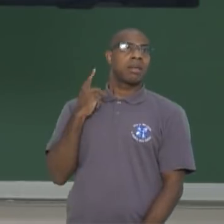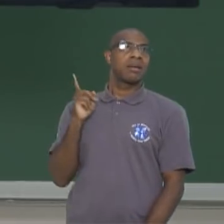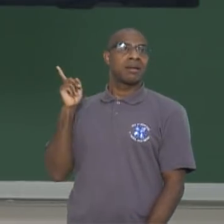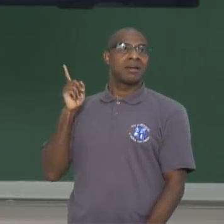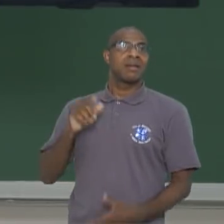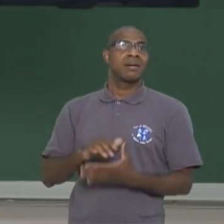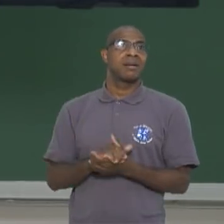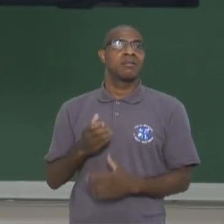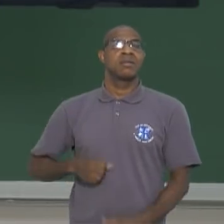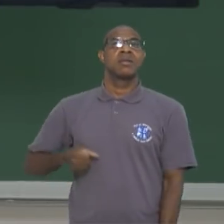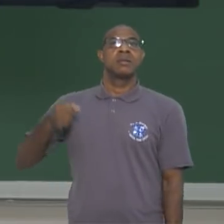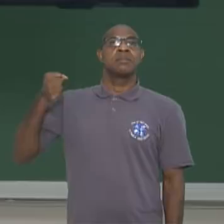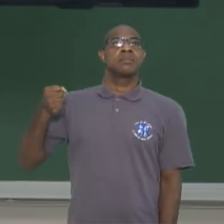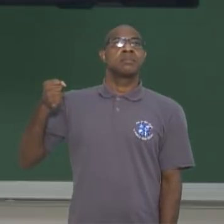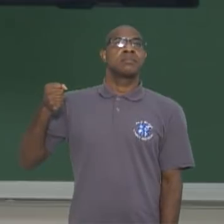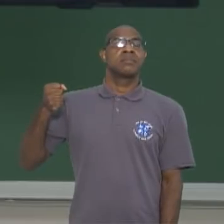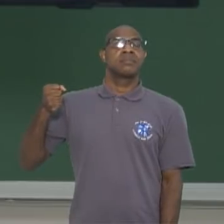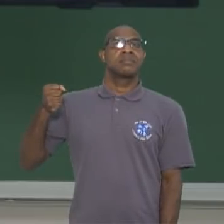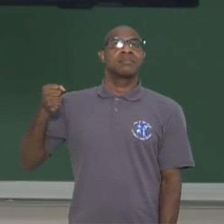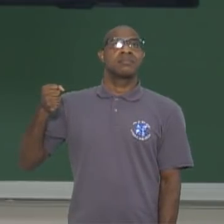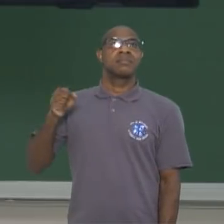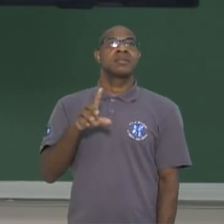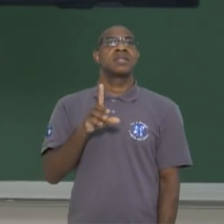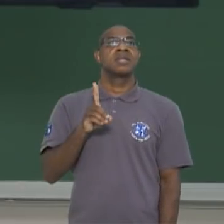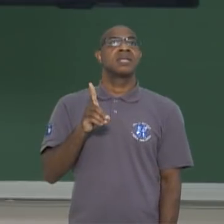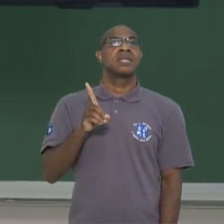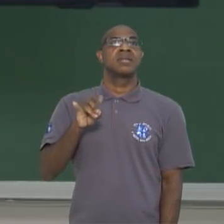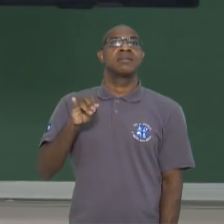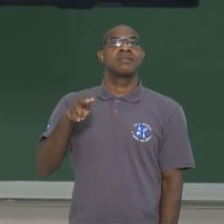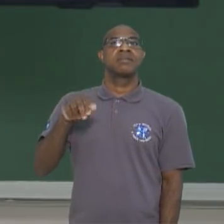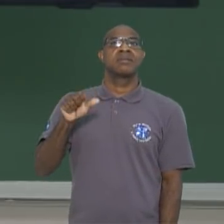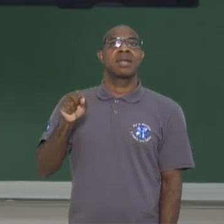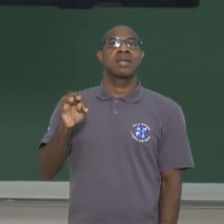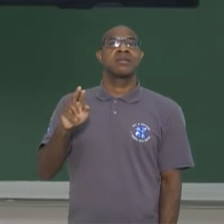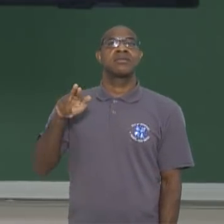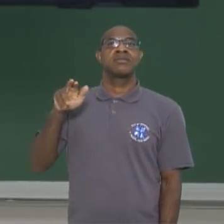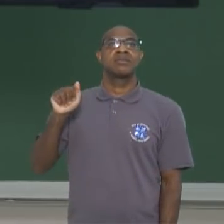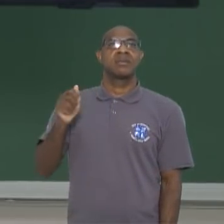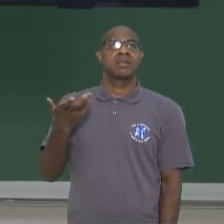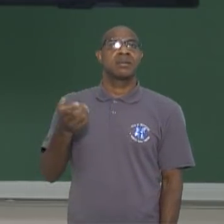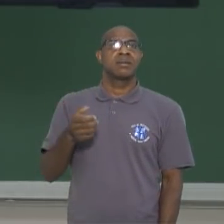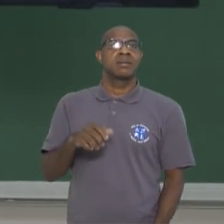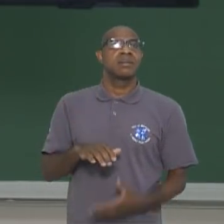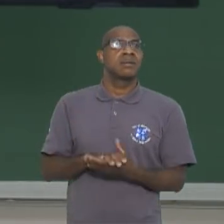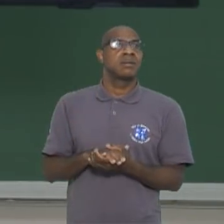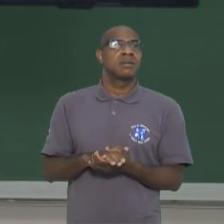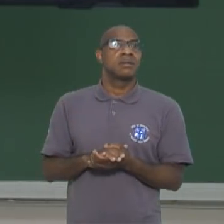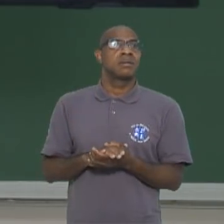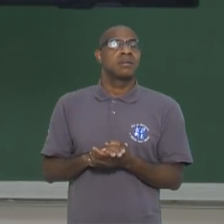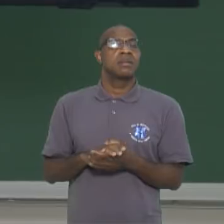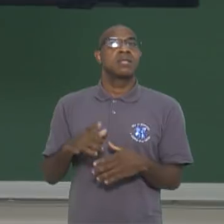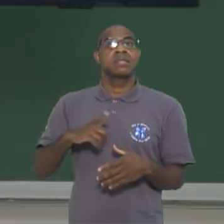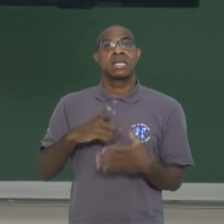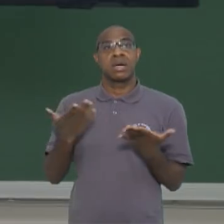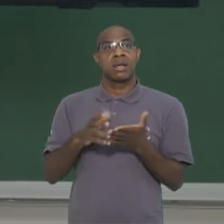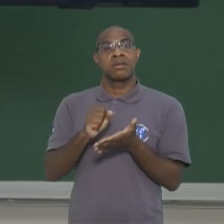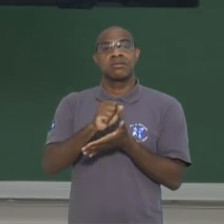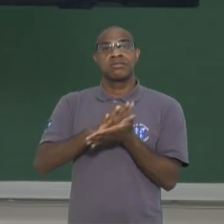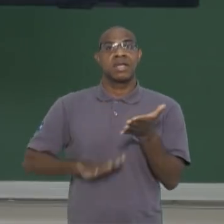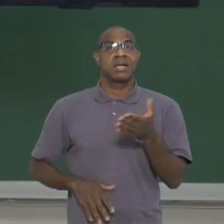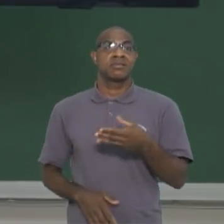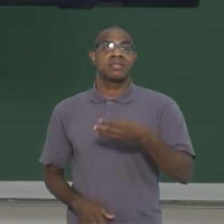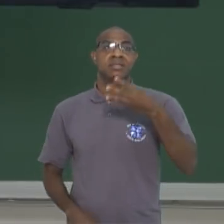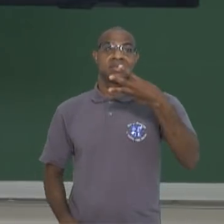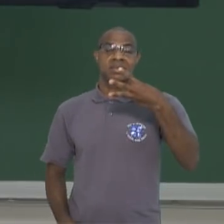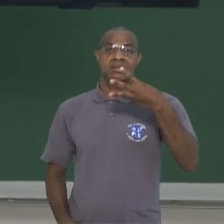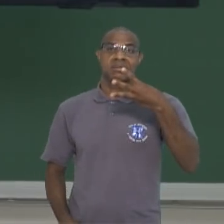trono. Ele vai ser o primeiro, né, da dinastia carolíngia, que a gente vai ver posteriormente. Aqui a gente tem agora a atividade 3, que consiste